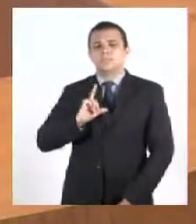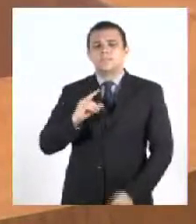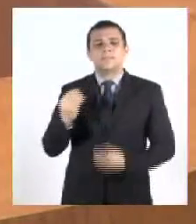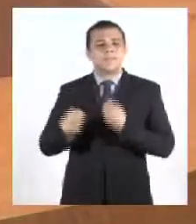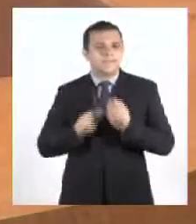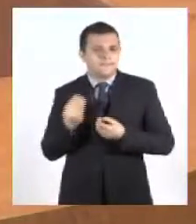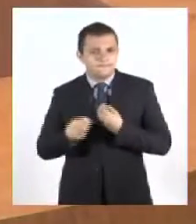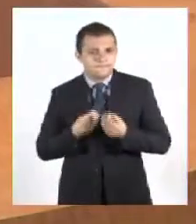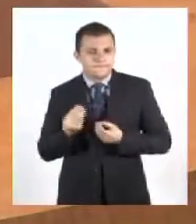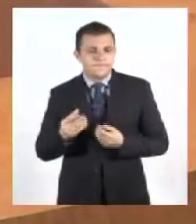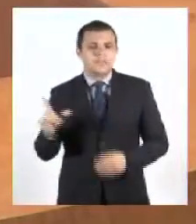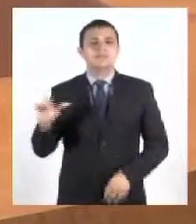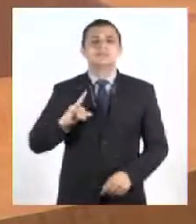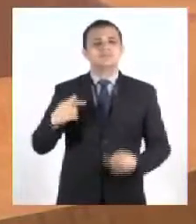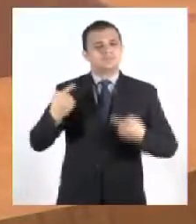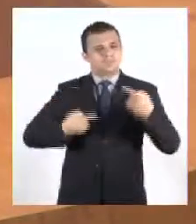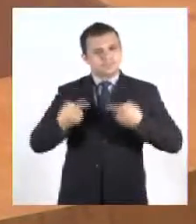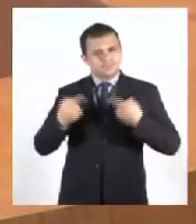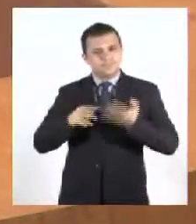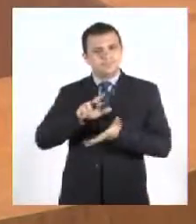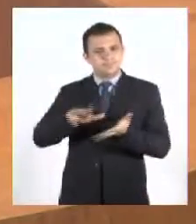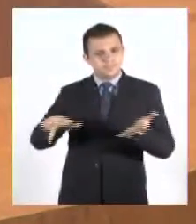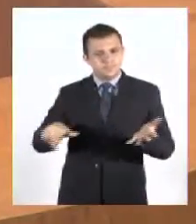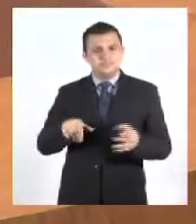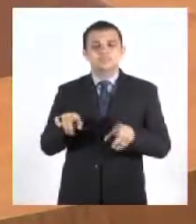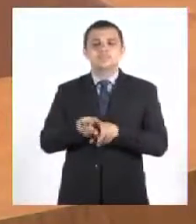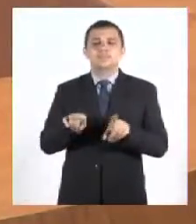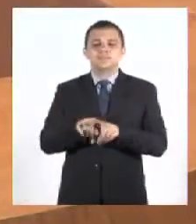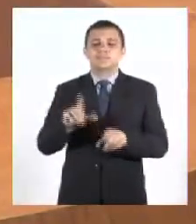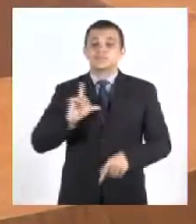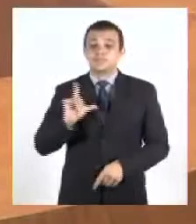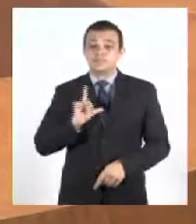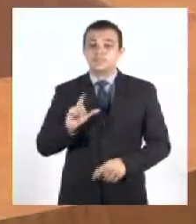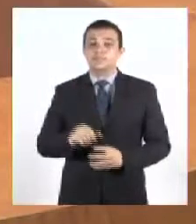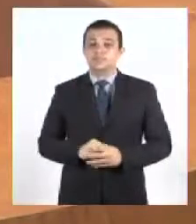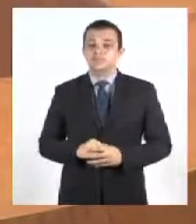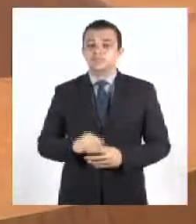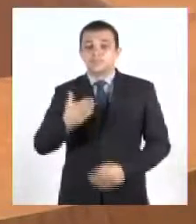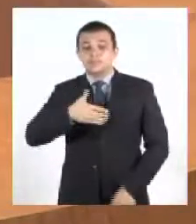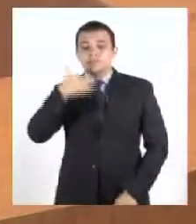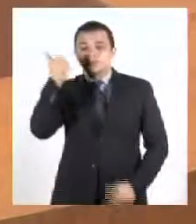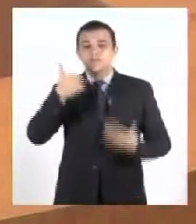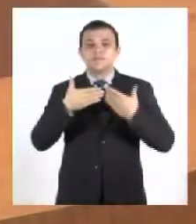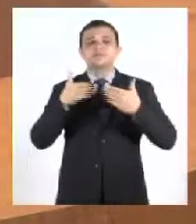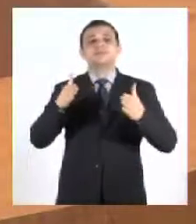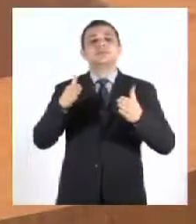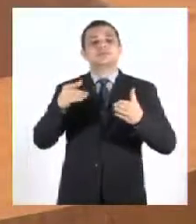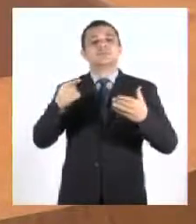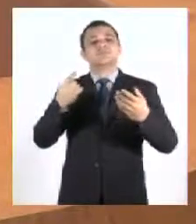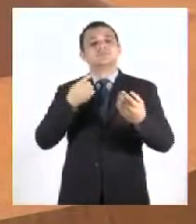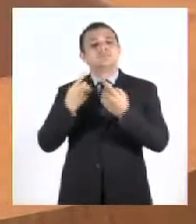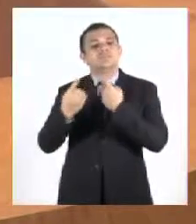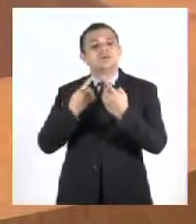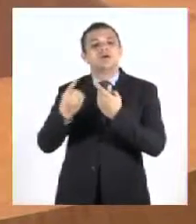através das discussões, através de uma abertura ao diálogo com o